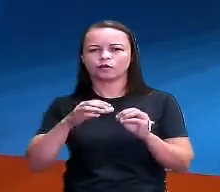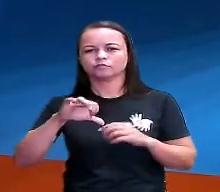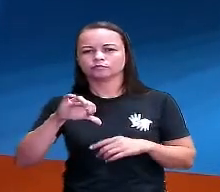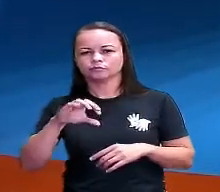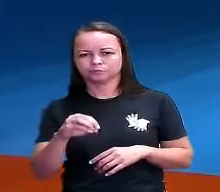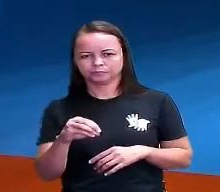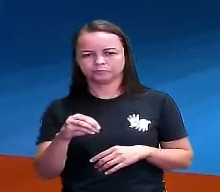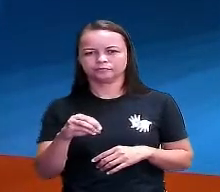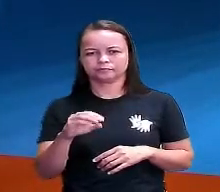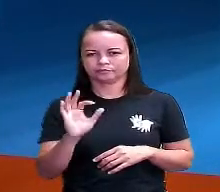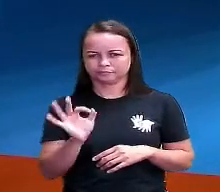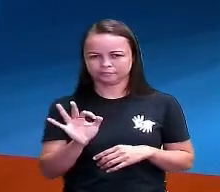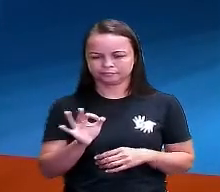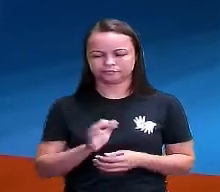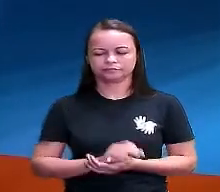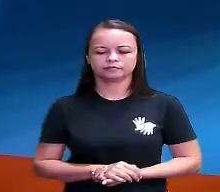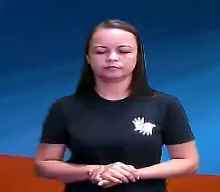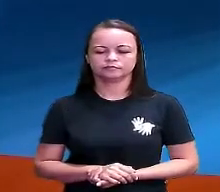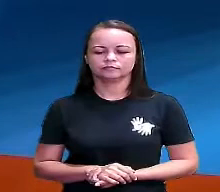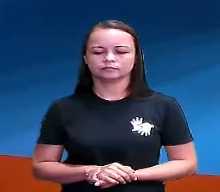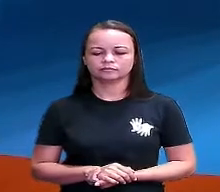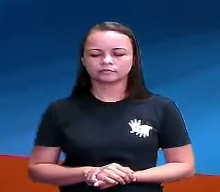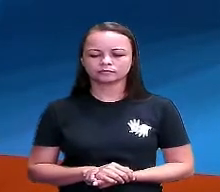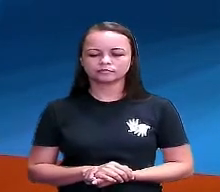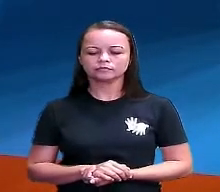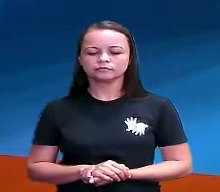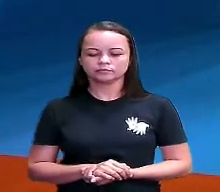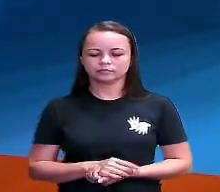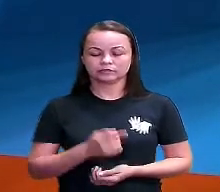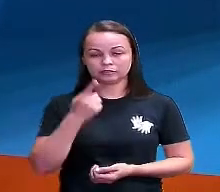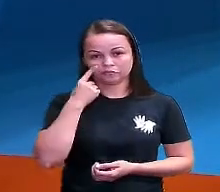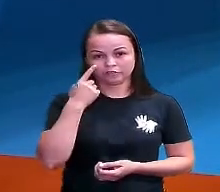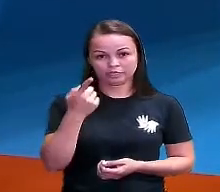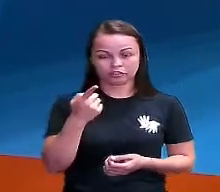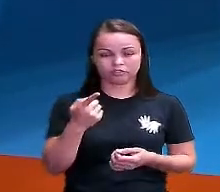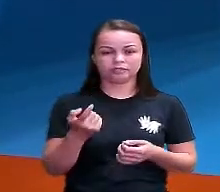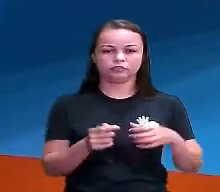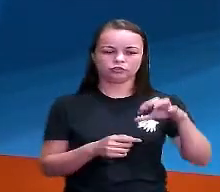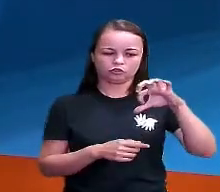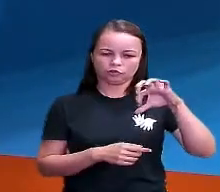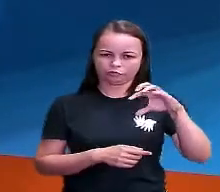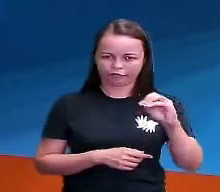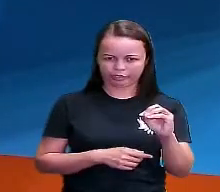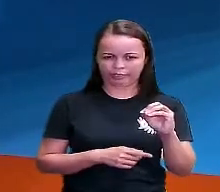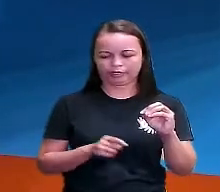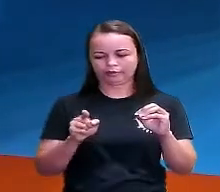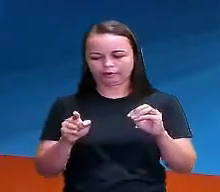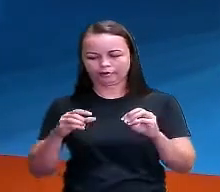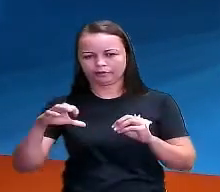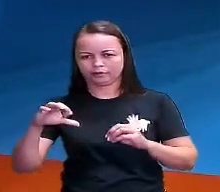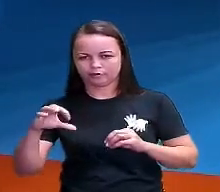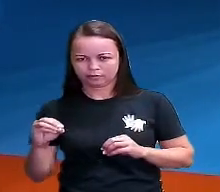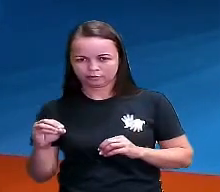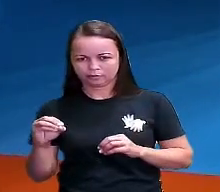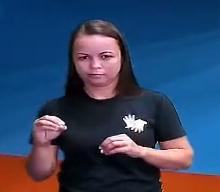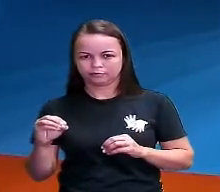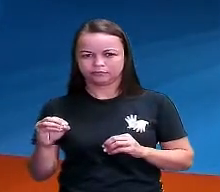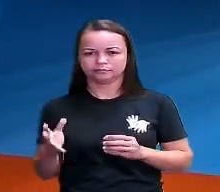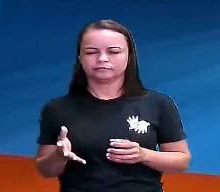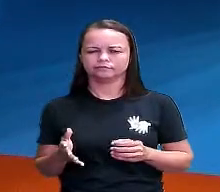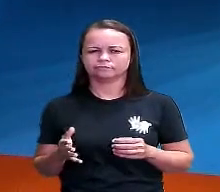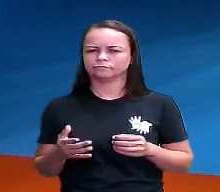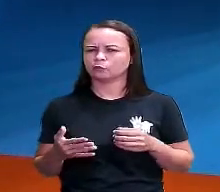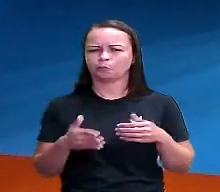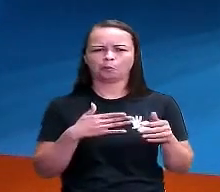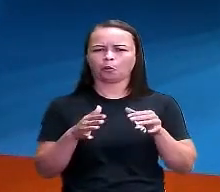90, tá certo? Veja, aqui também deu 90, Aqui também deu 90. Não